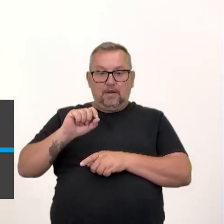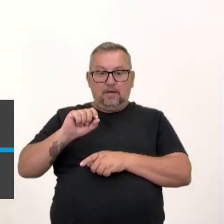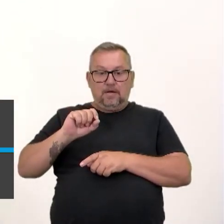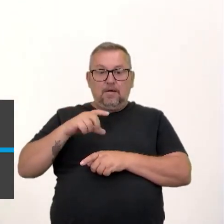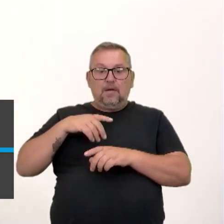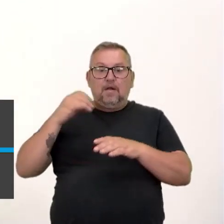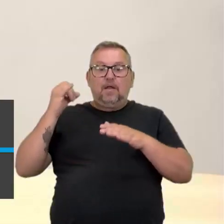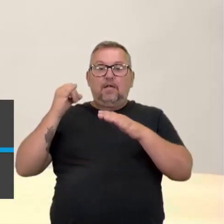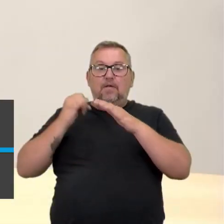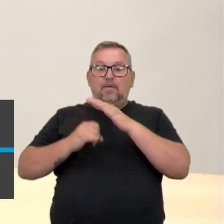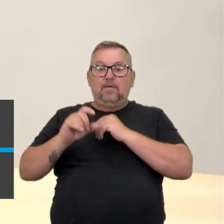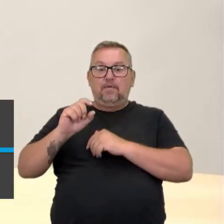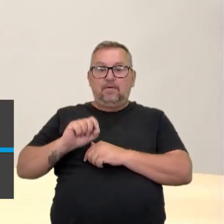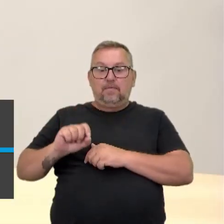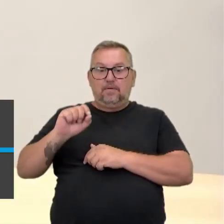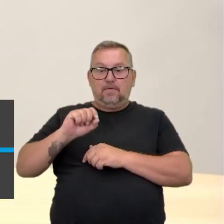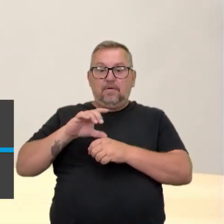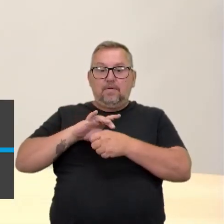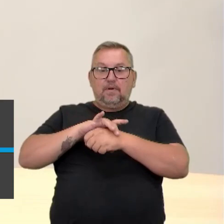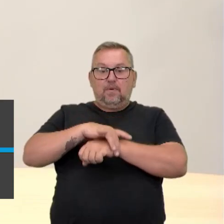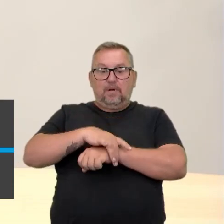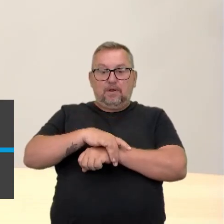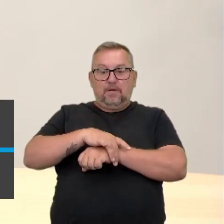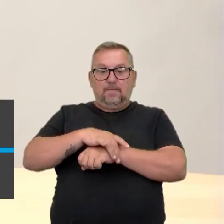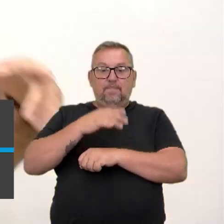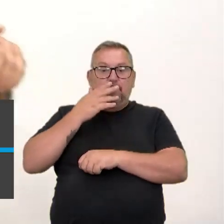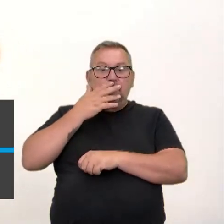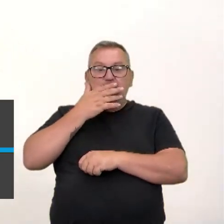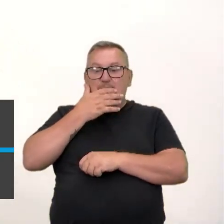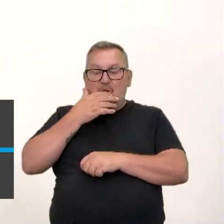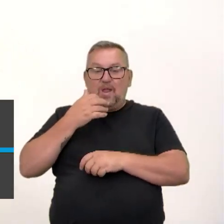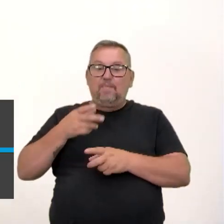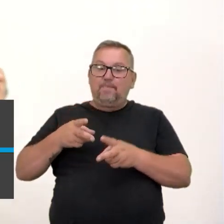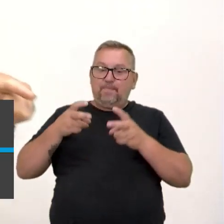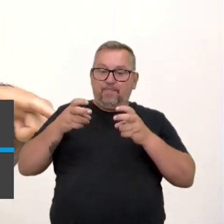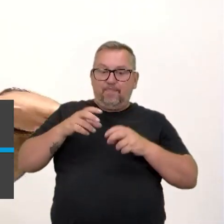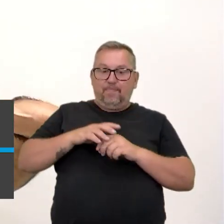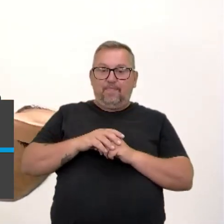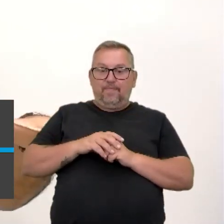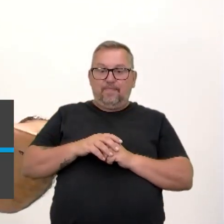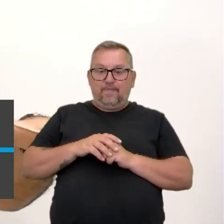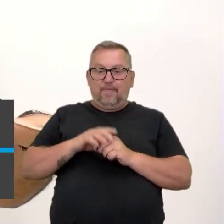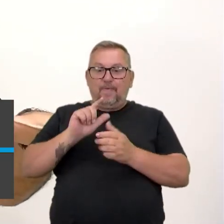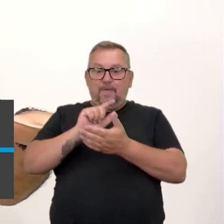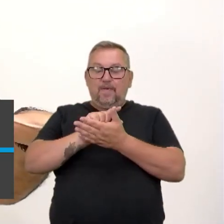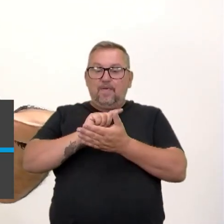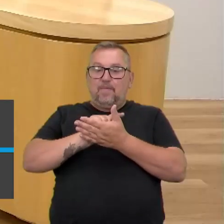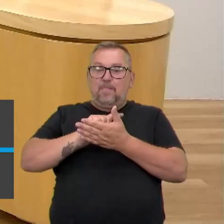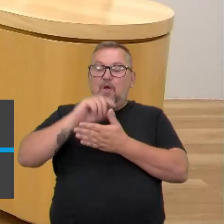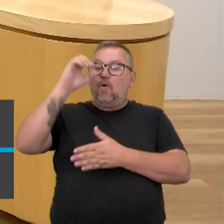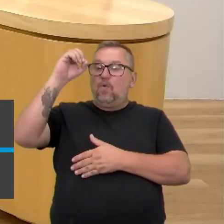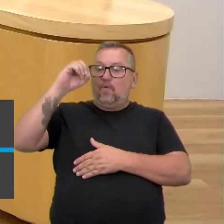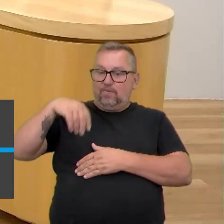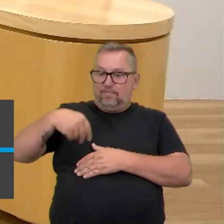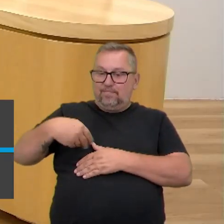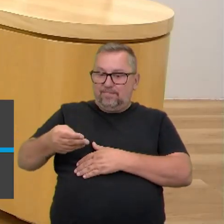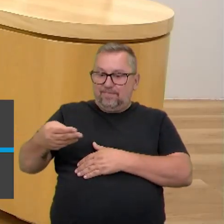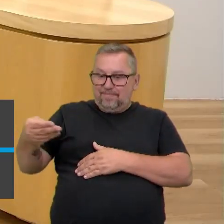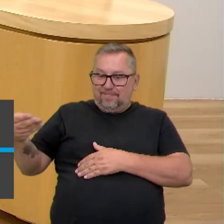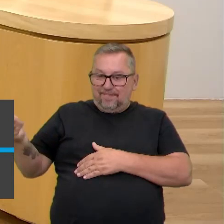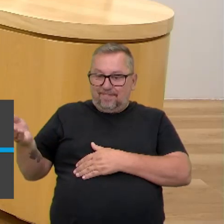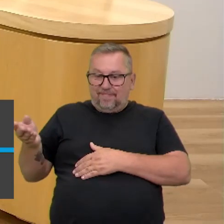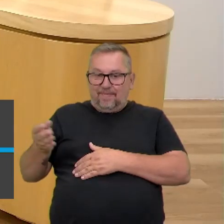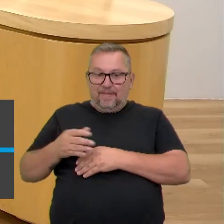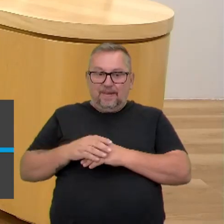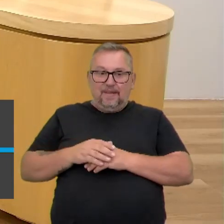altíssimos investimentos em segurança. Já recebeu aqueles folhetinhos de farol? Já. Né?